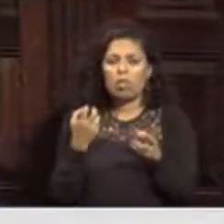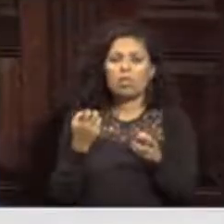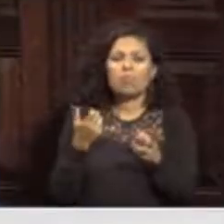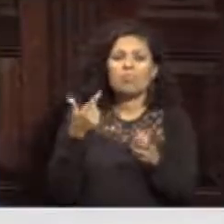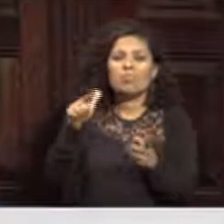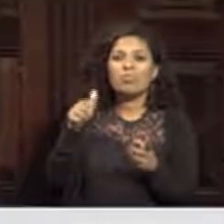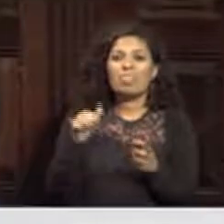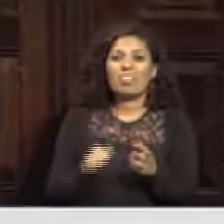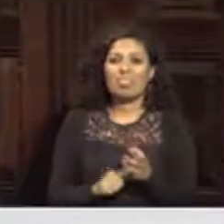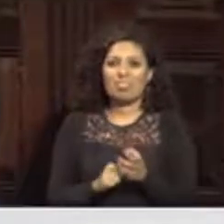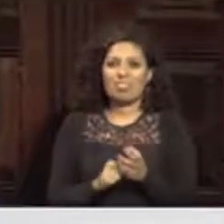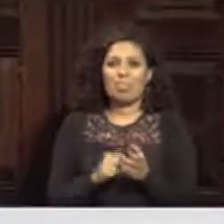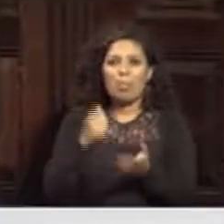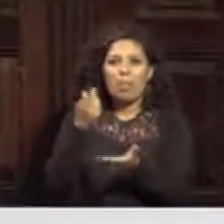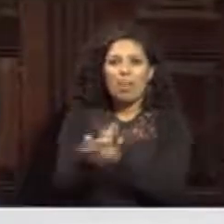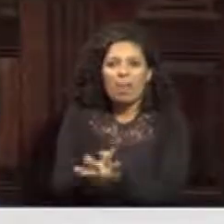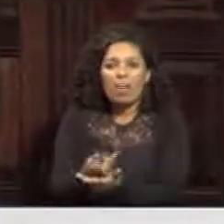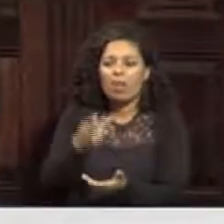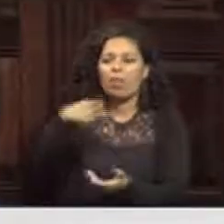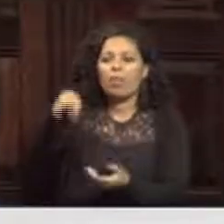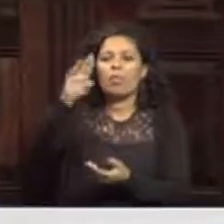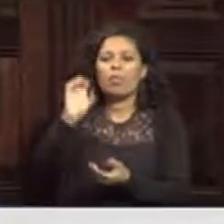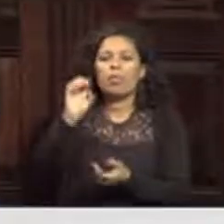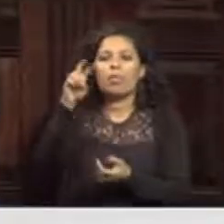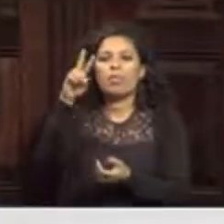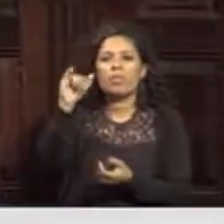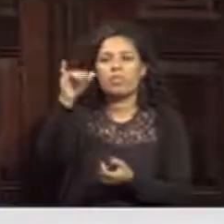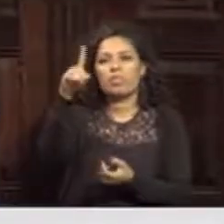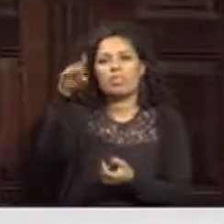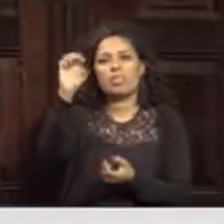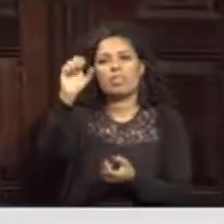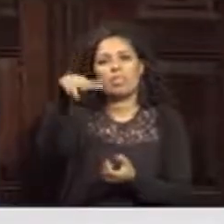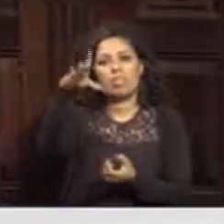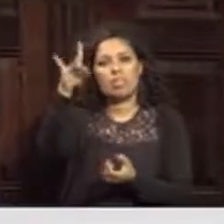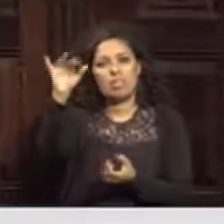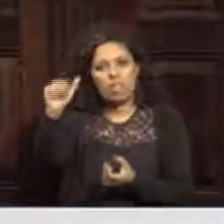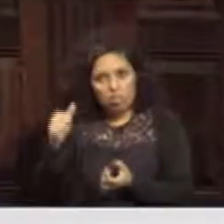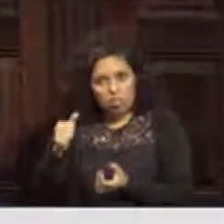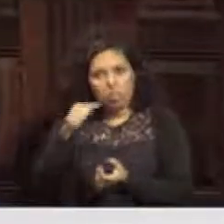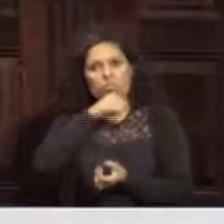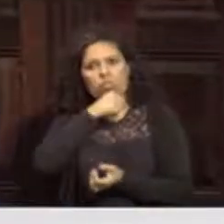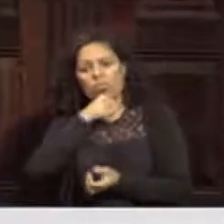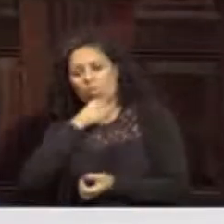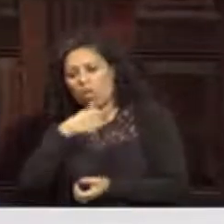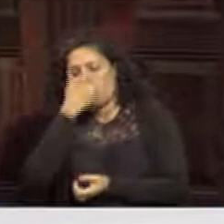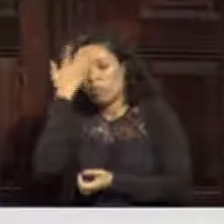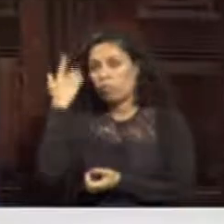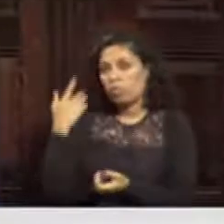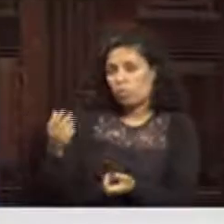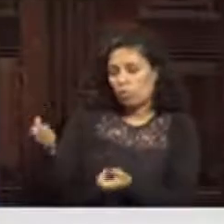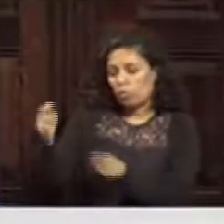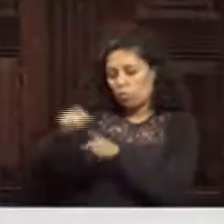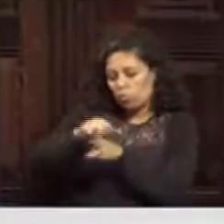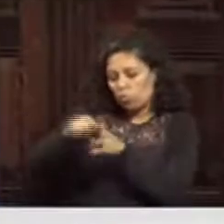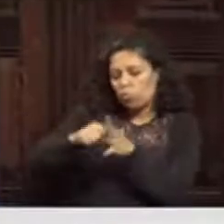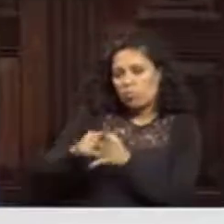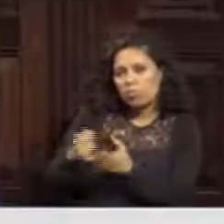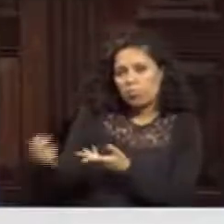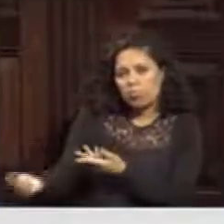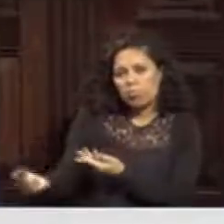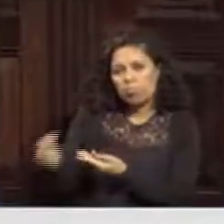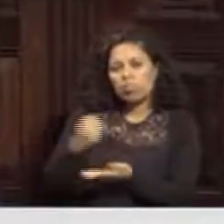essa securitização ocorreu quando o barril do petróleo